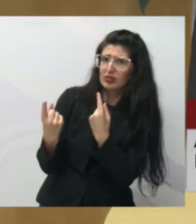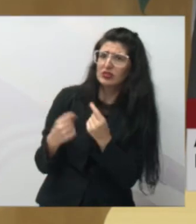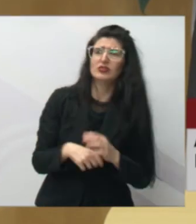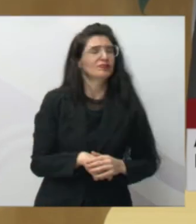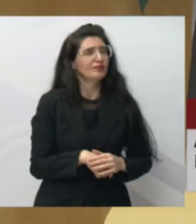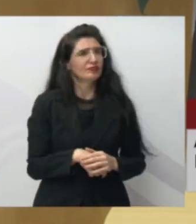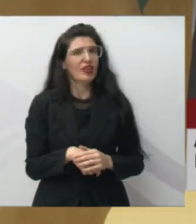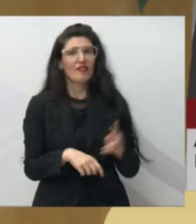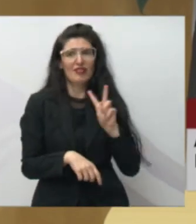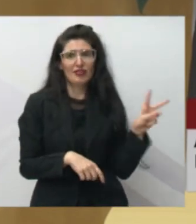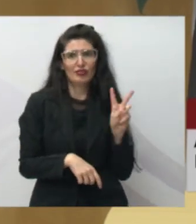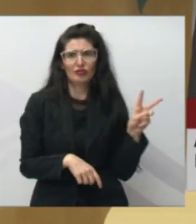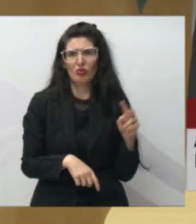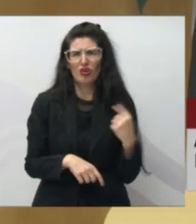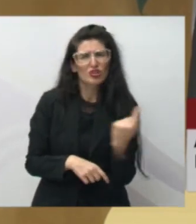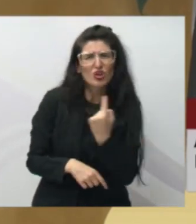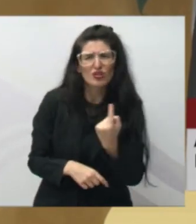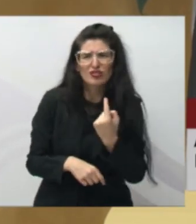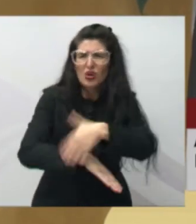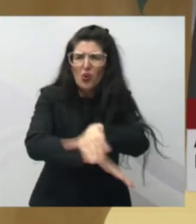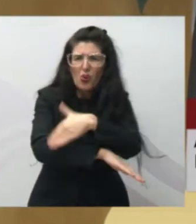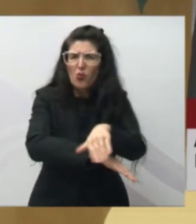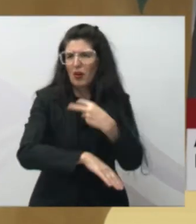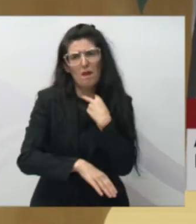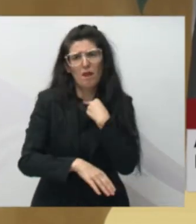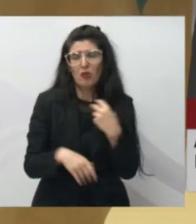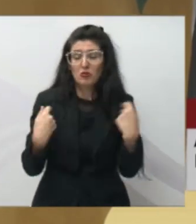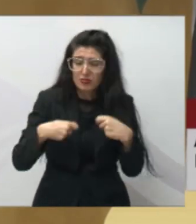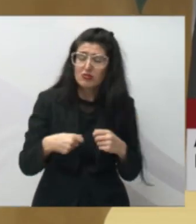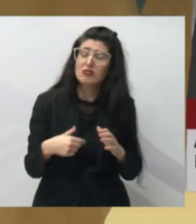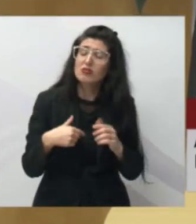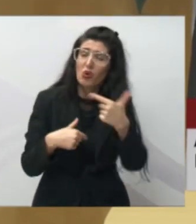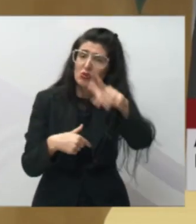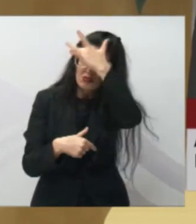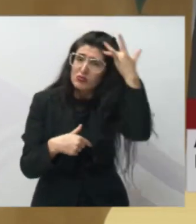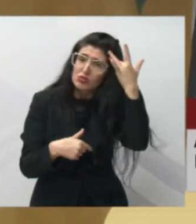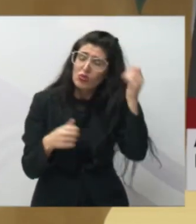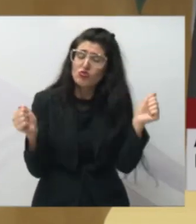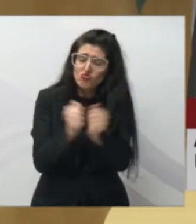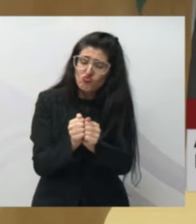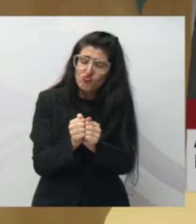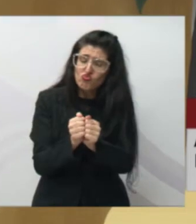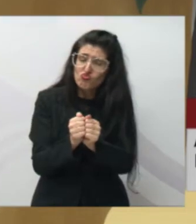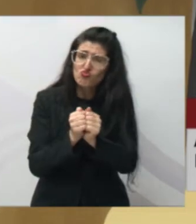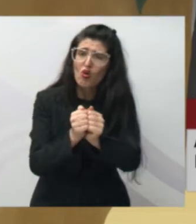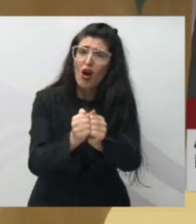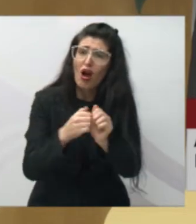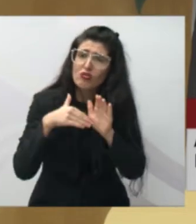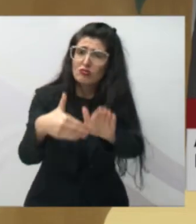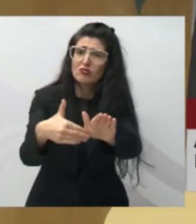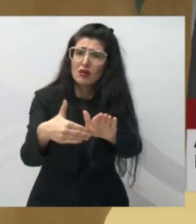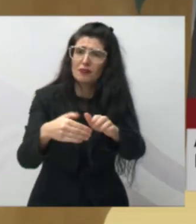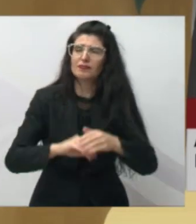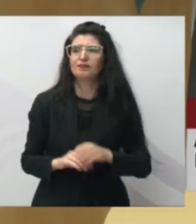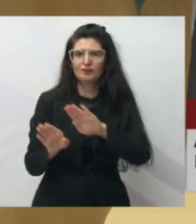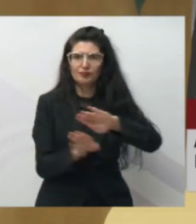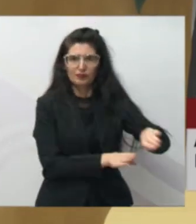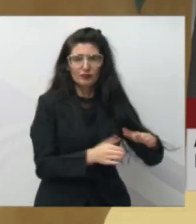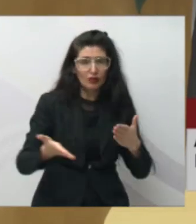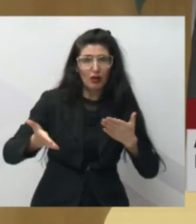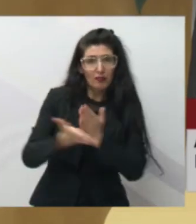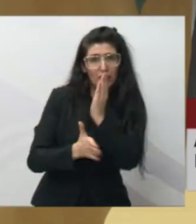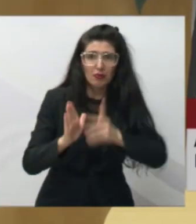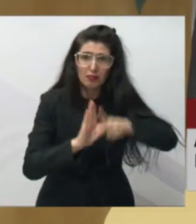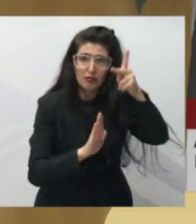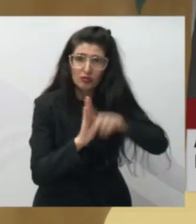é complicado, mas nós concordamos sim com a solicitação do Tribunal de Contas e estamos fazendo assim, aprovando esse projeto hoje aqui,